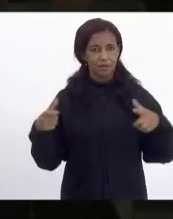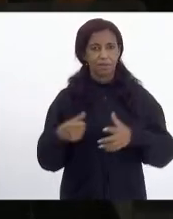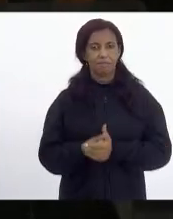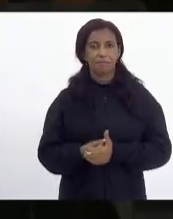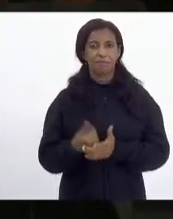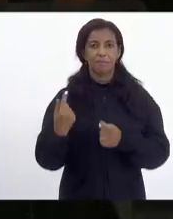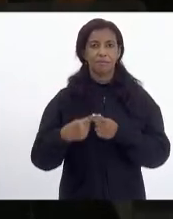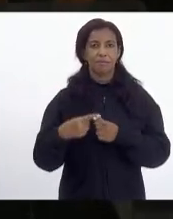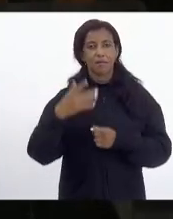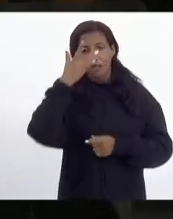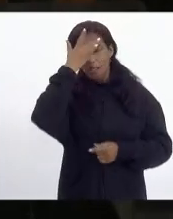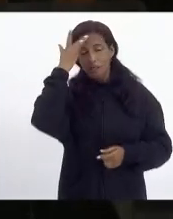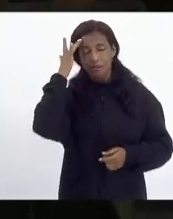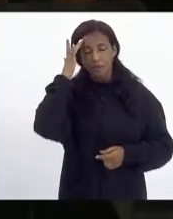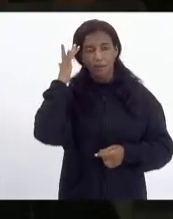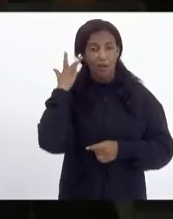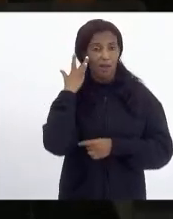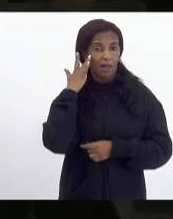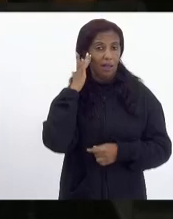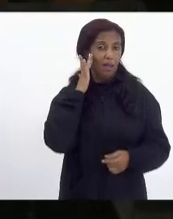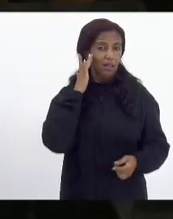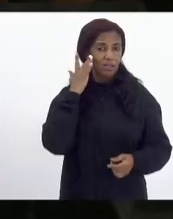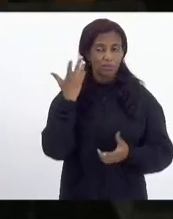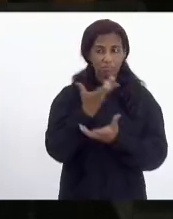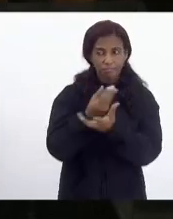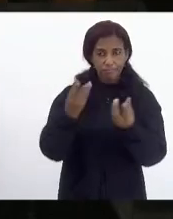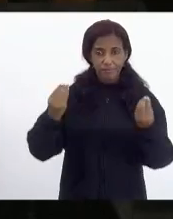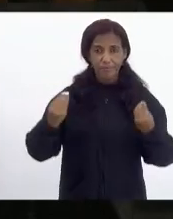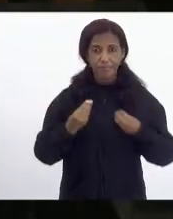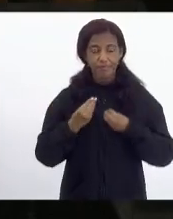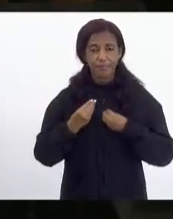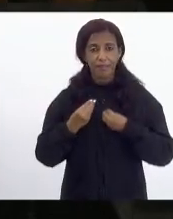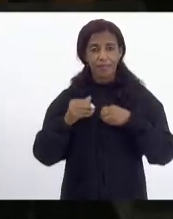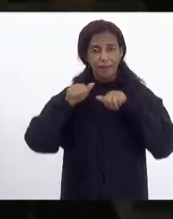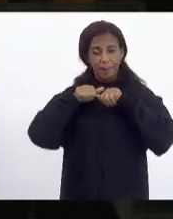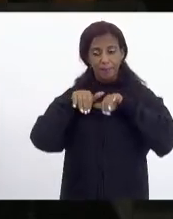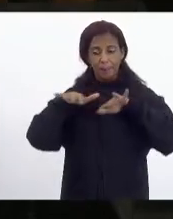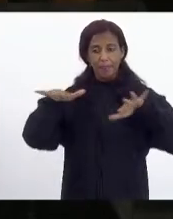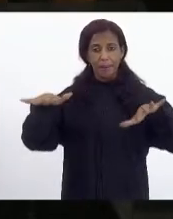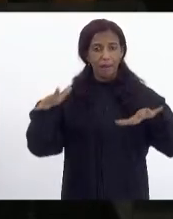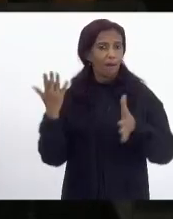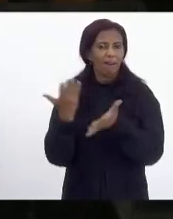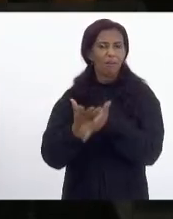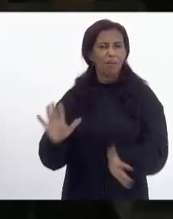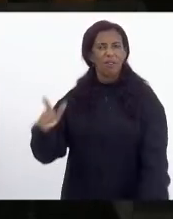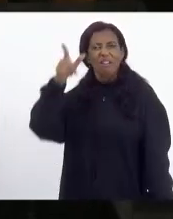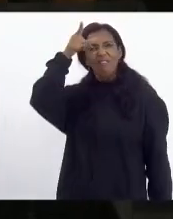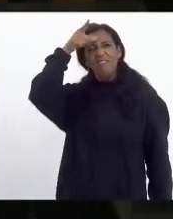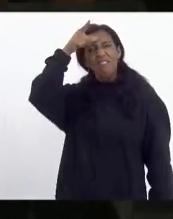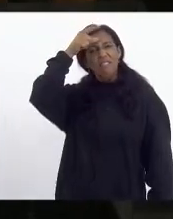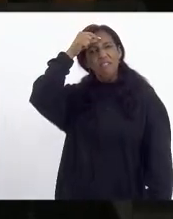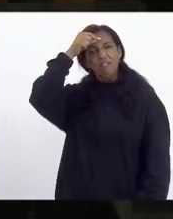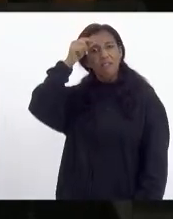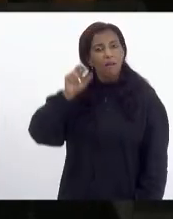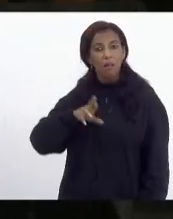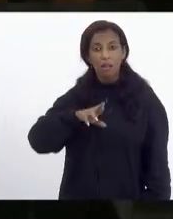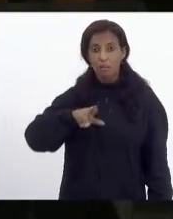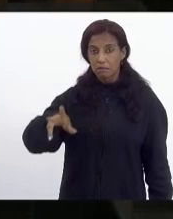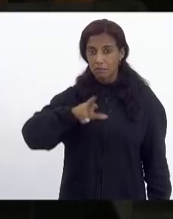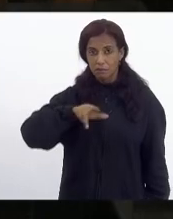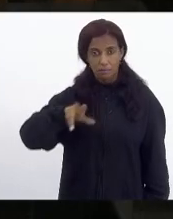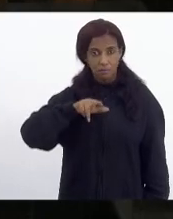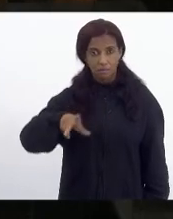porque as pessoas acham muitos que a pandemia já acabou Ah e não